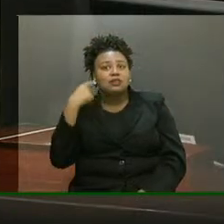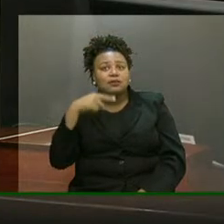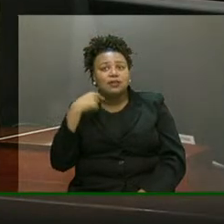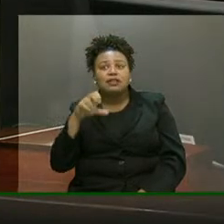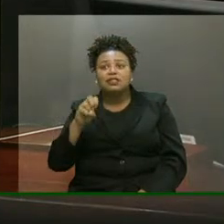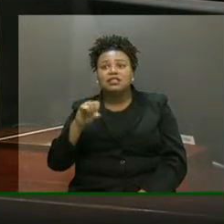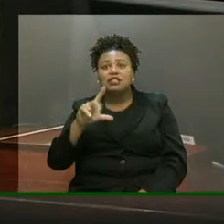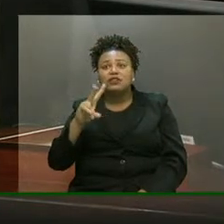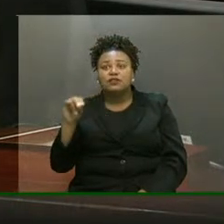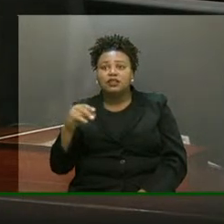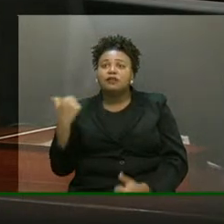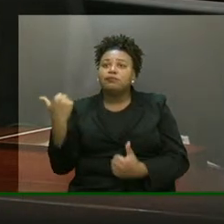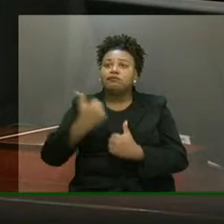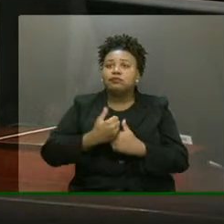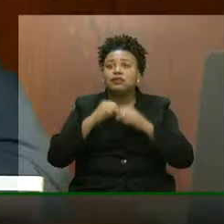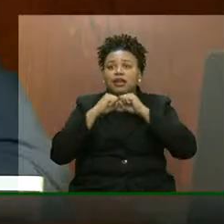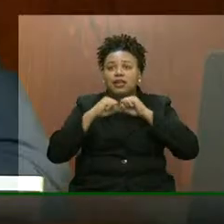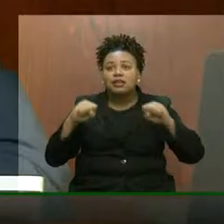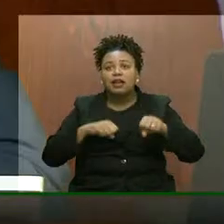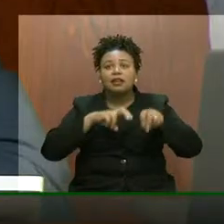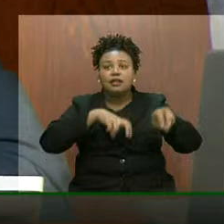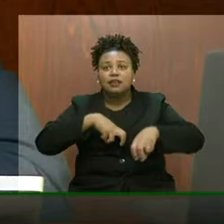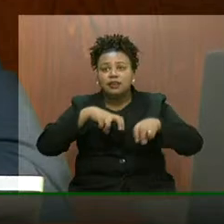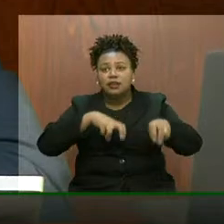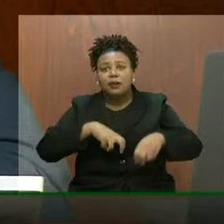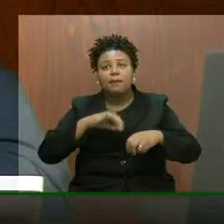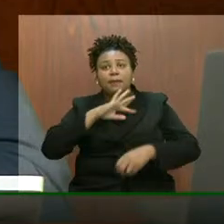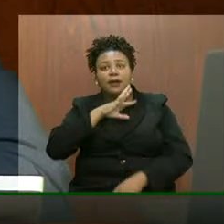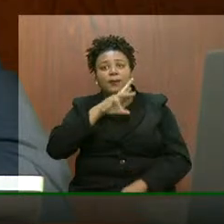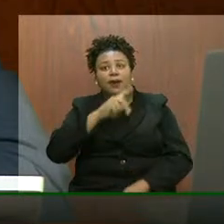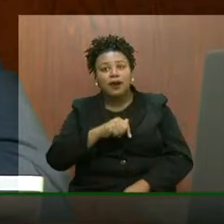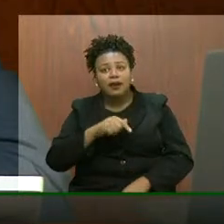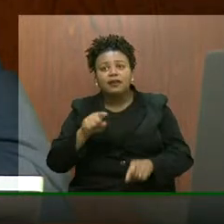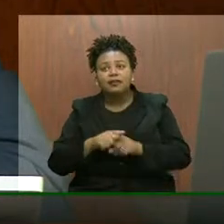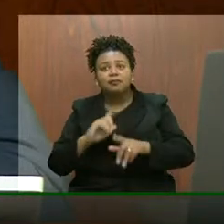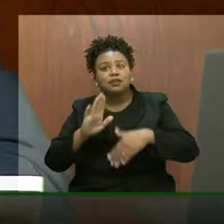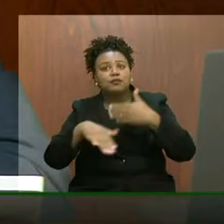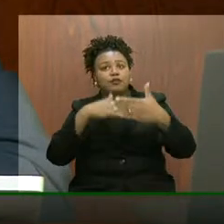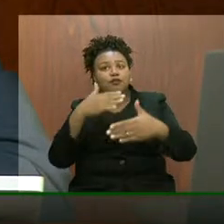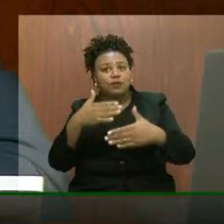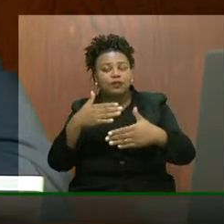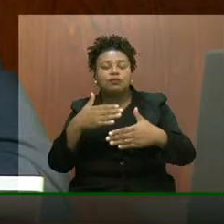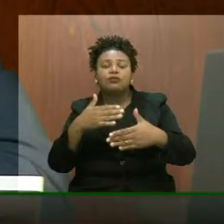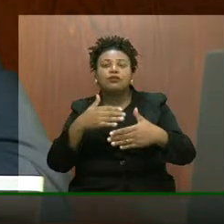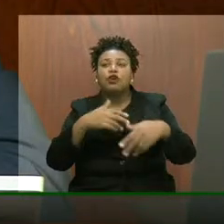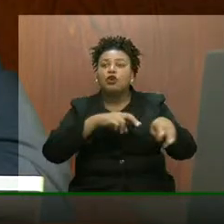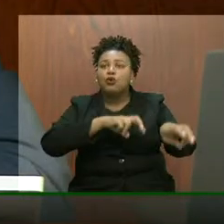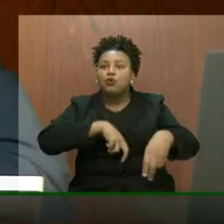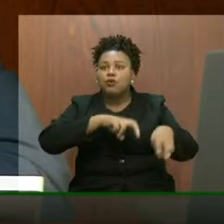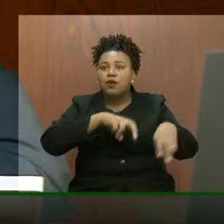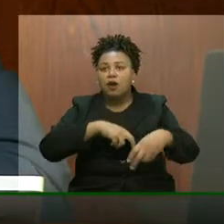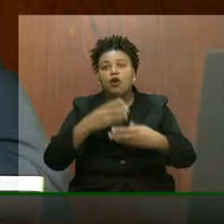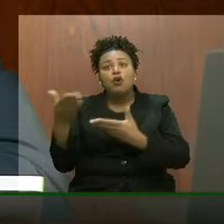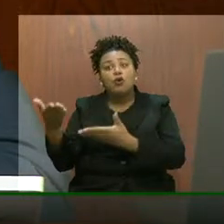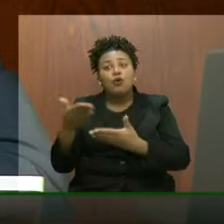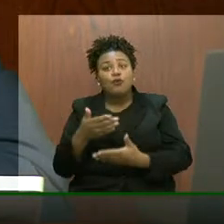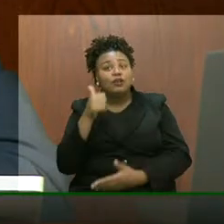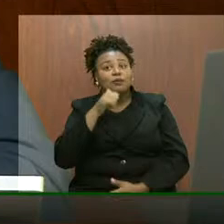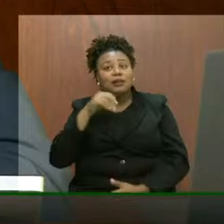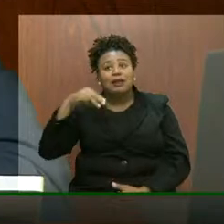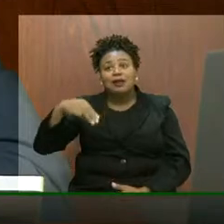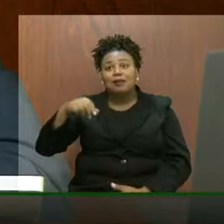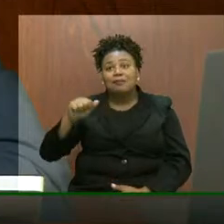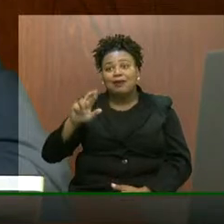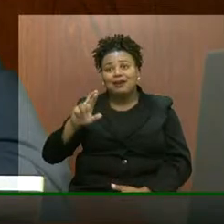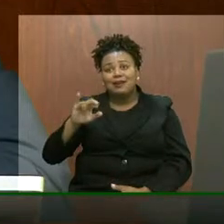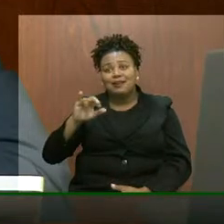para exercer o cargo de secretária de Estado da Agricultura, Pecuária e Desenvolvimento Rural. Convido a senhora Maria